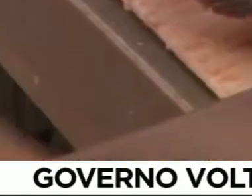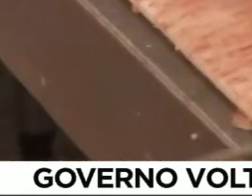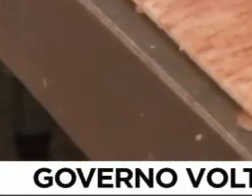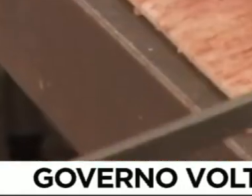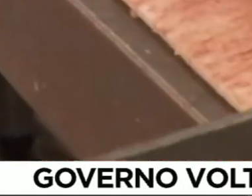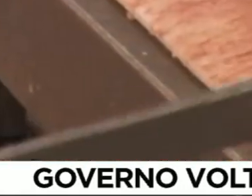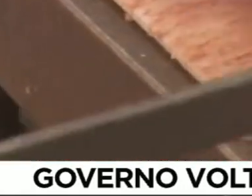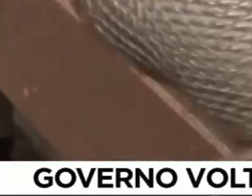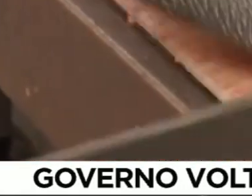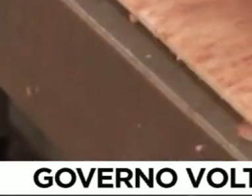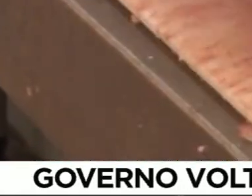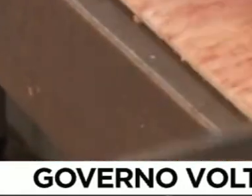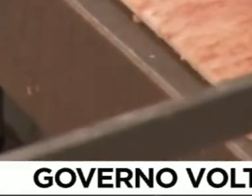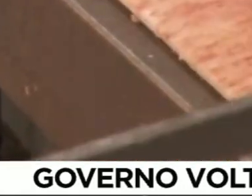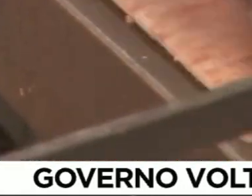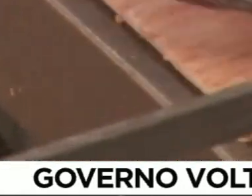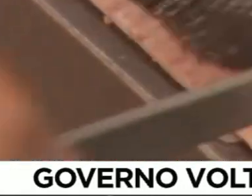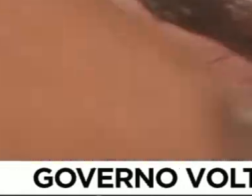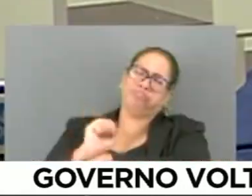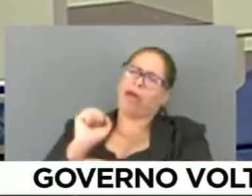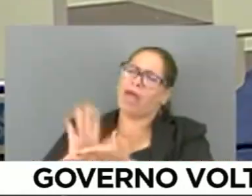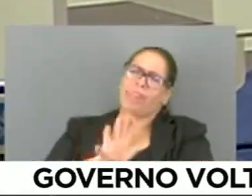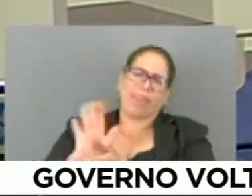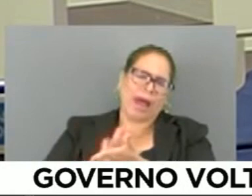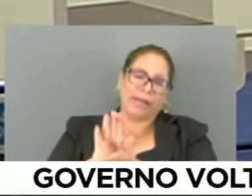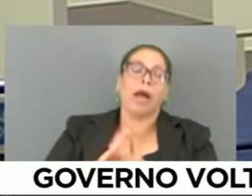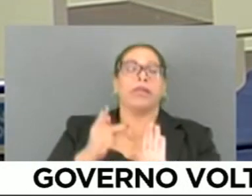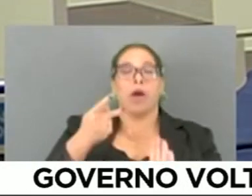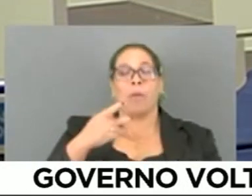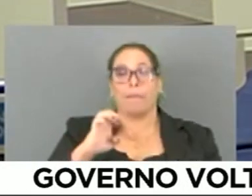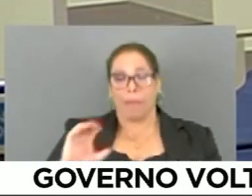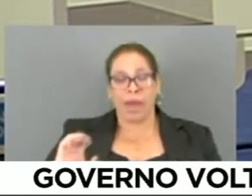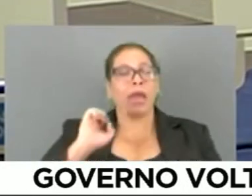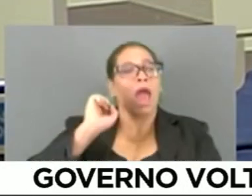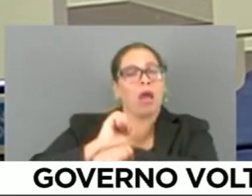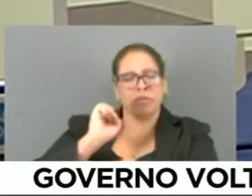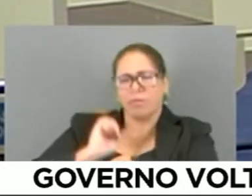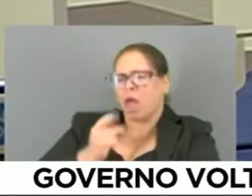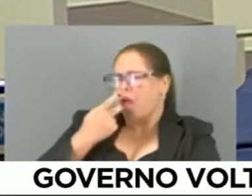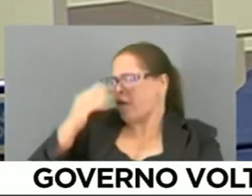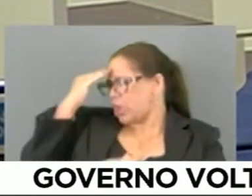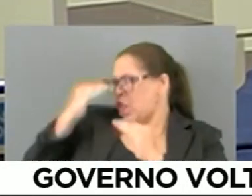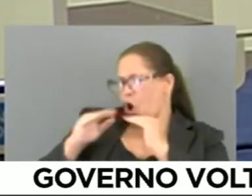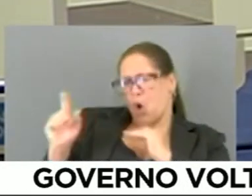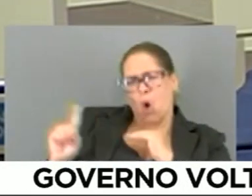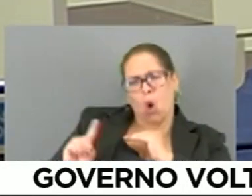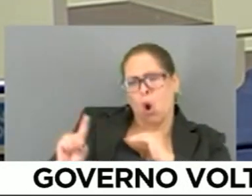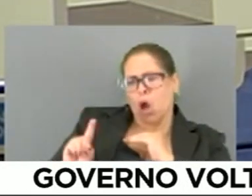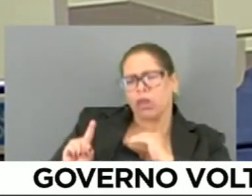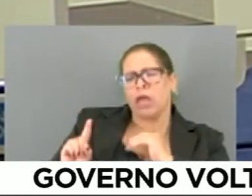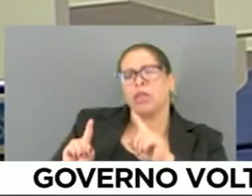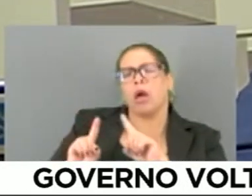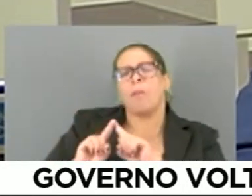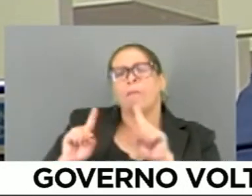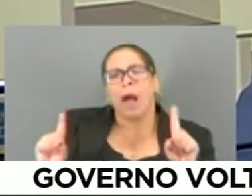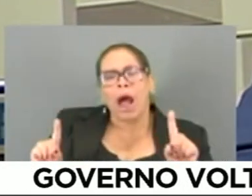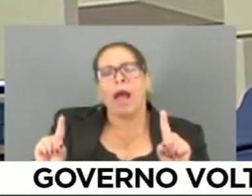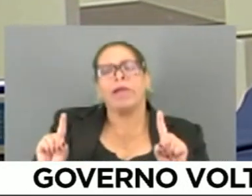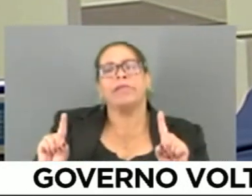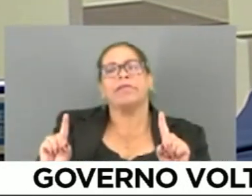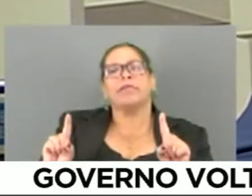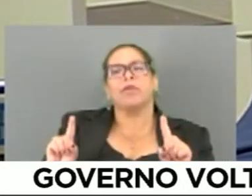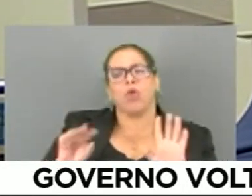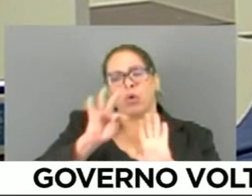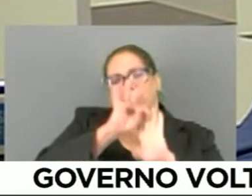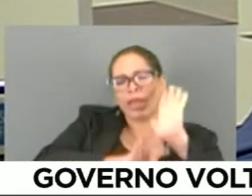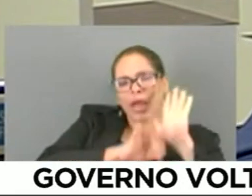cashback, entre outros pontos. Durante a tramitação da PEC, sempre manifestei minha divergência, nunca fui contra a reforma tributária, mas contra o